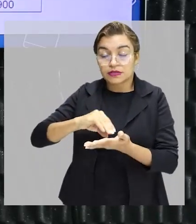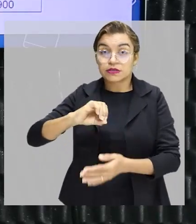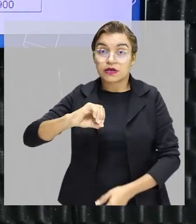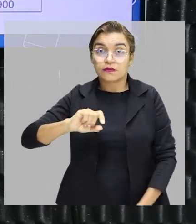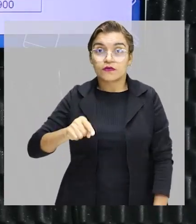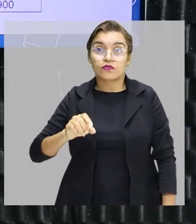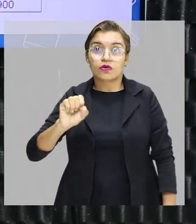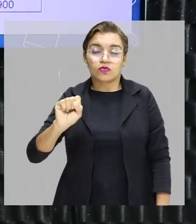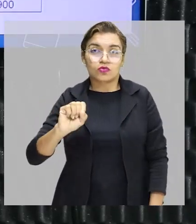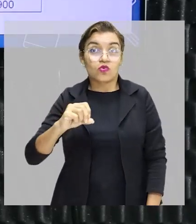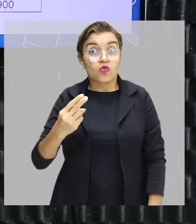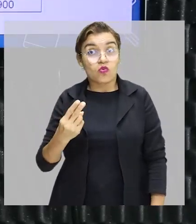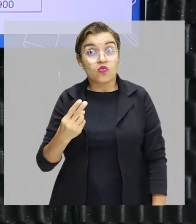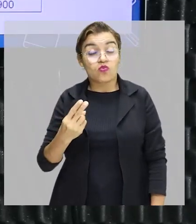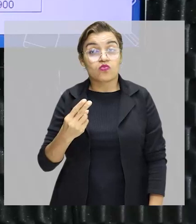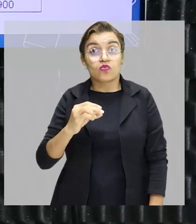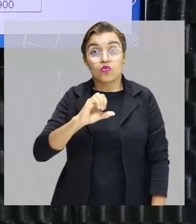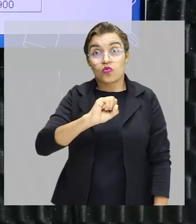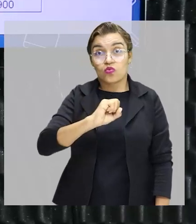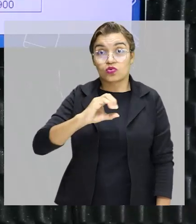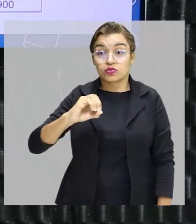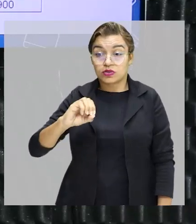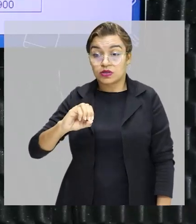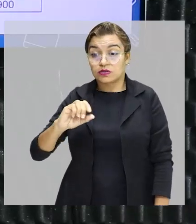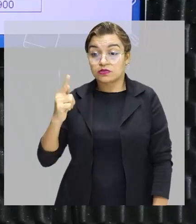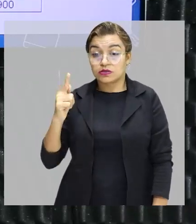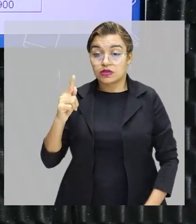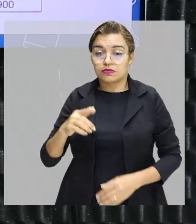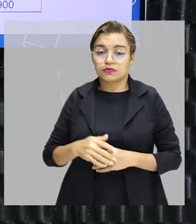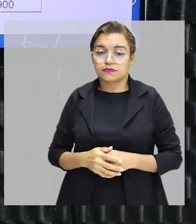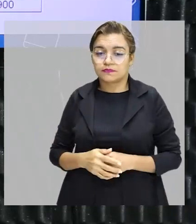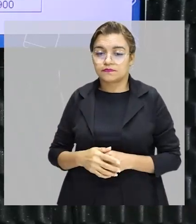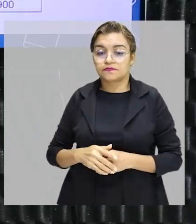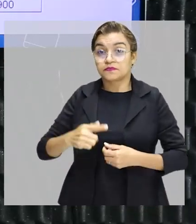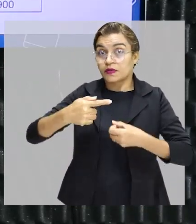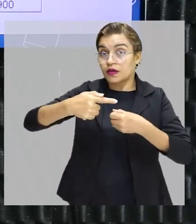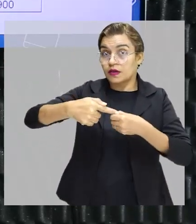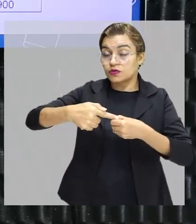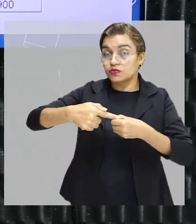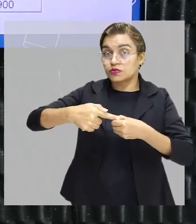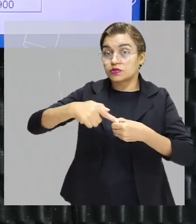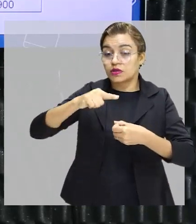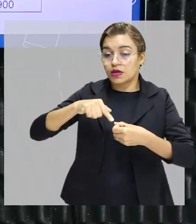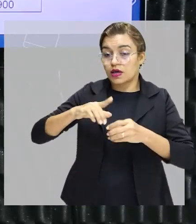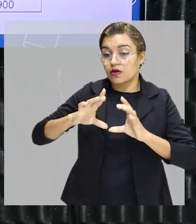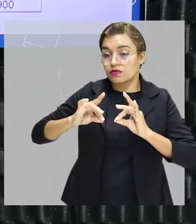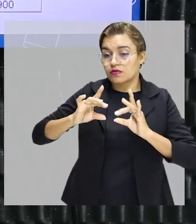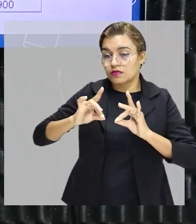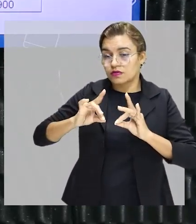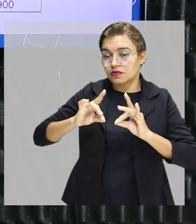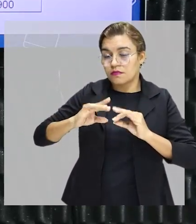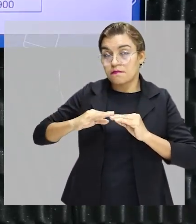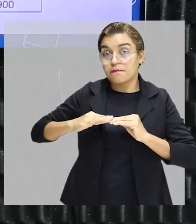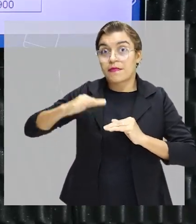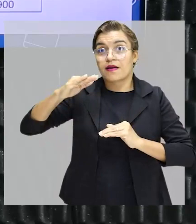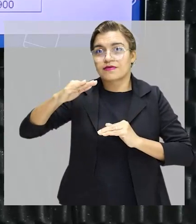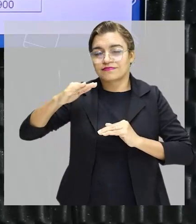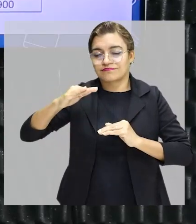então 800 gramas. Para a gasolina, essa densidade, né, como é um líquido, é bem maior.